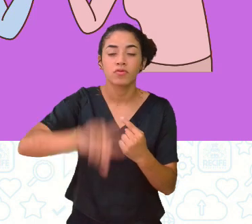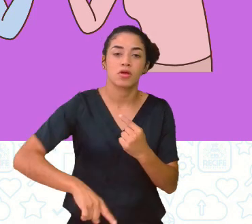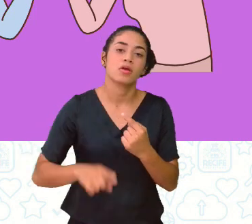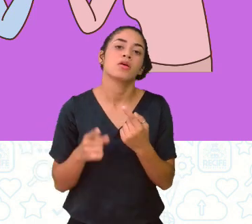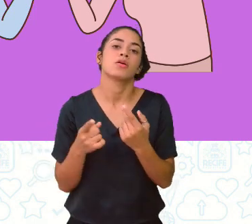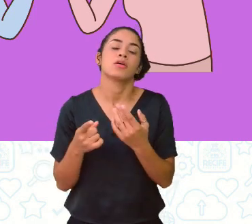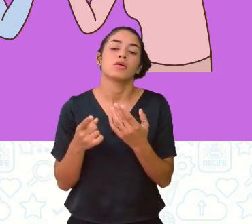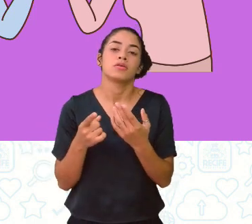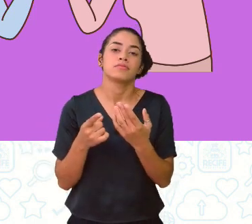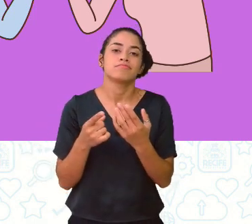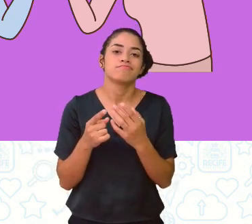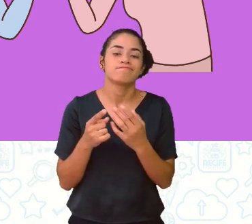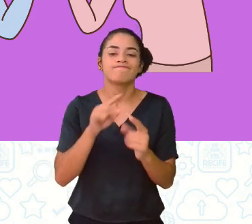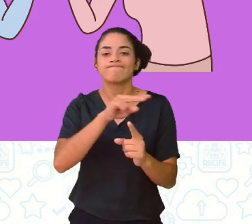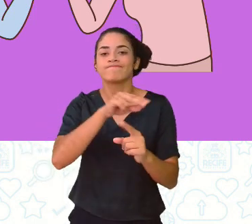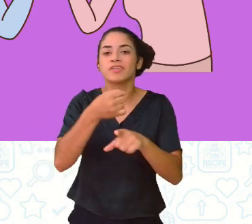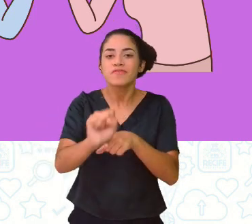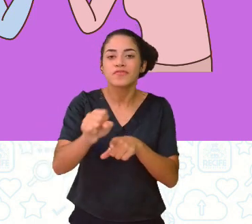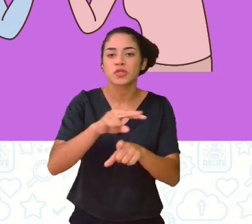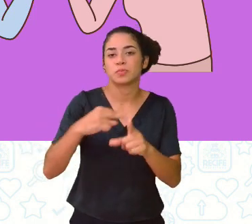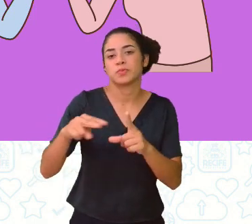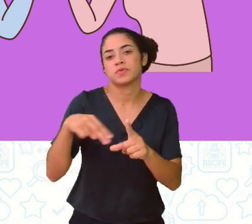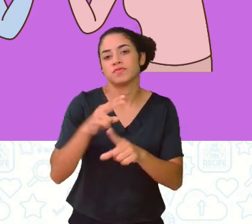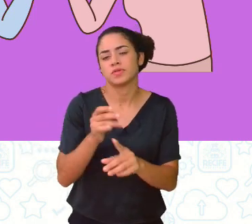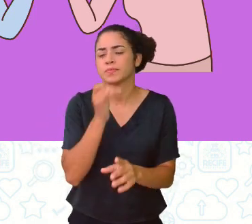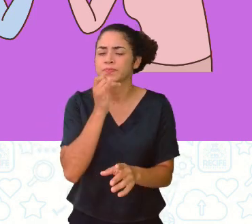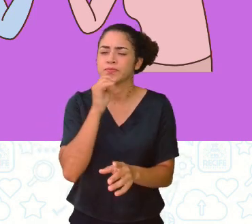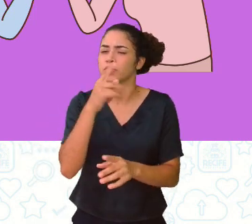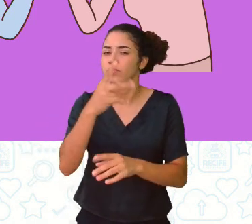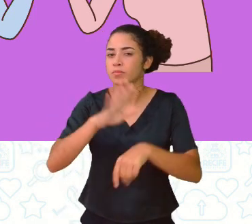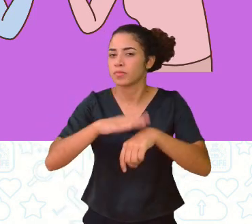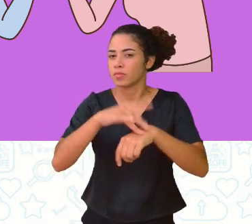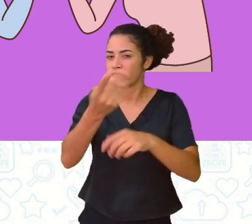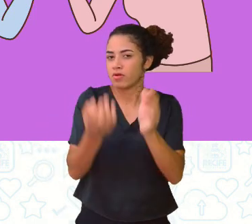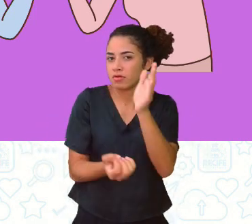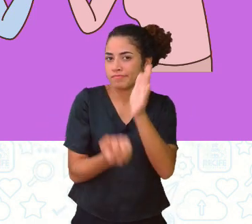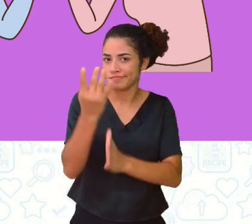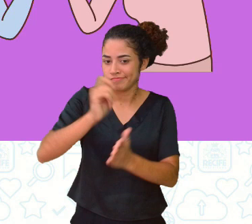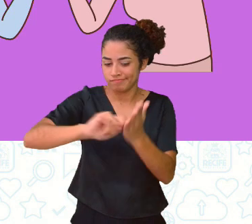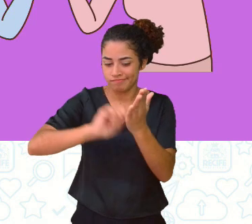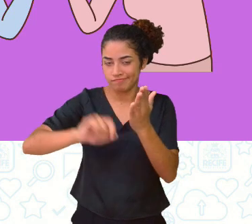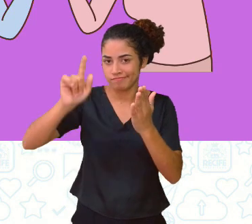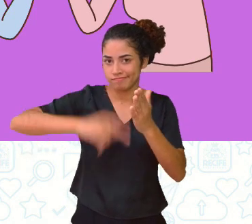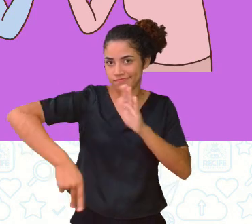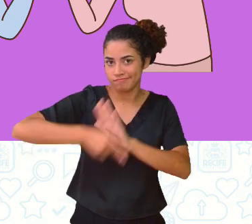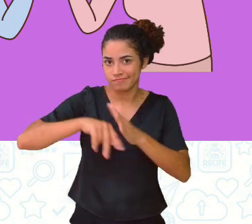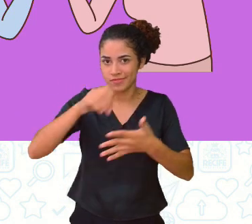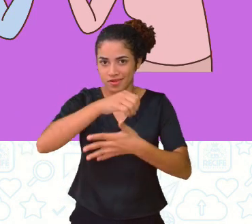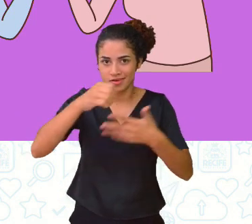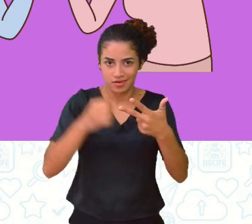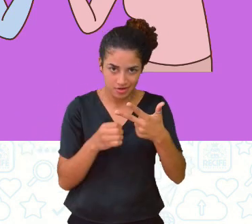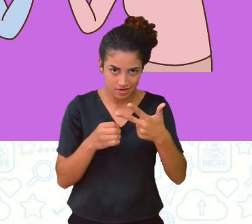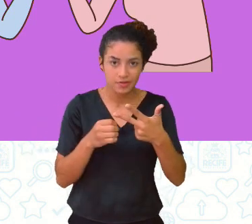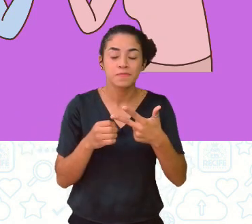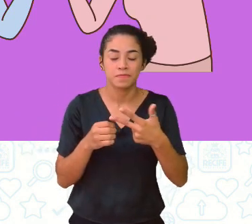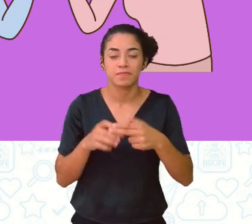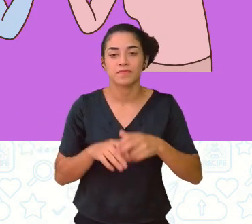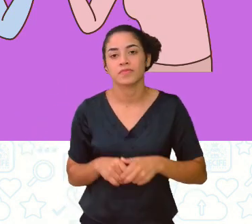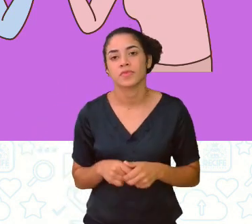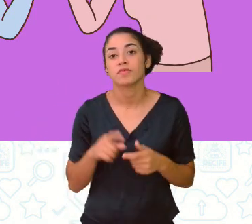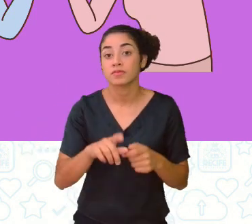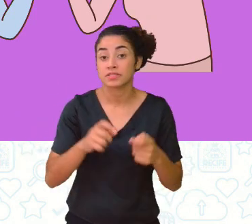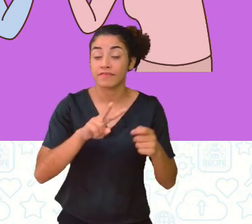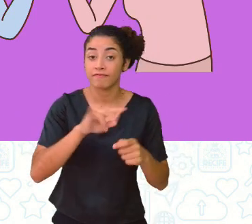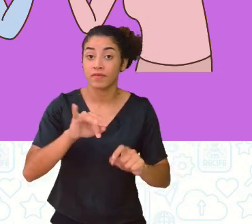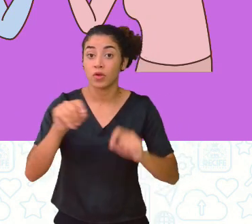um ponto de vista, né? Quando vocês, por exemplo, forem produzir um texto para o Enem, que é um texto dissertativo, argumentativo, vocês